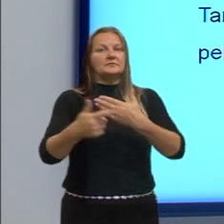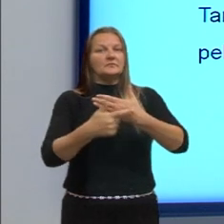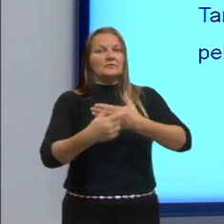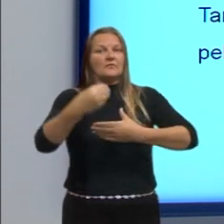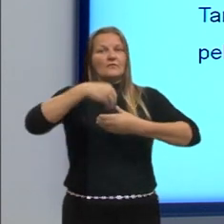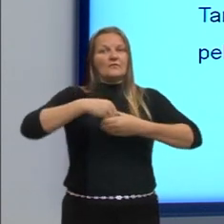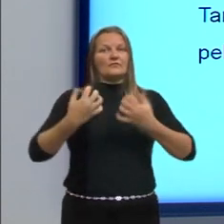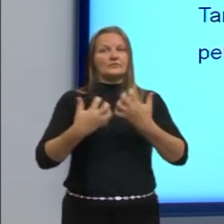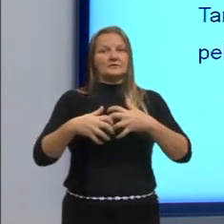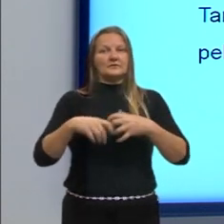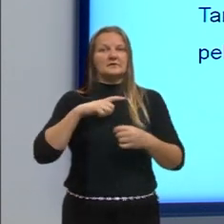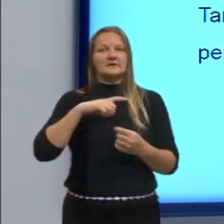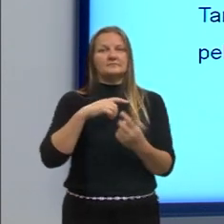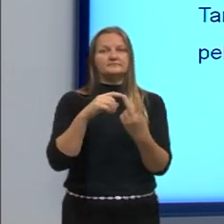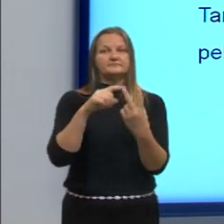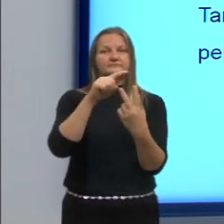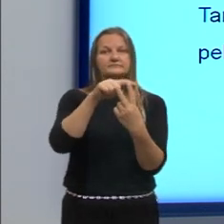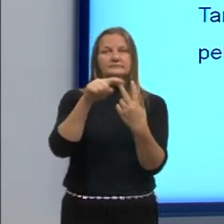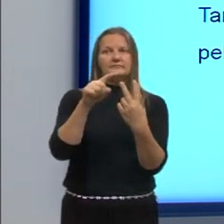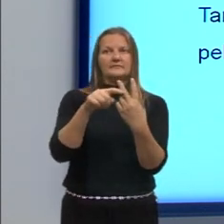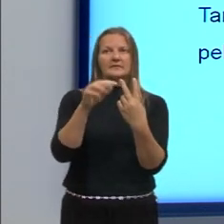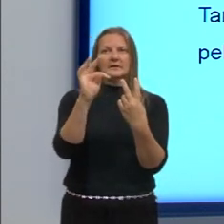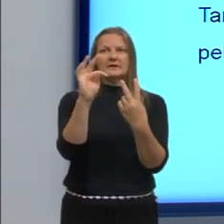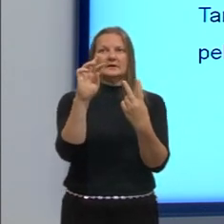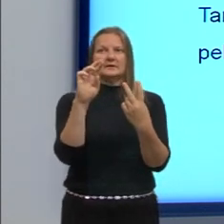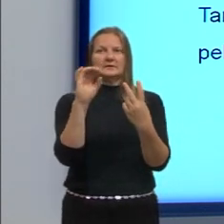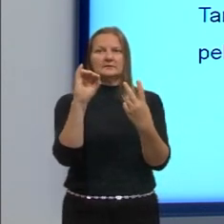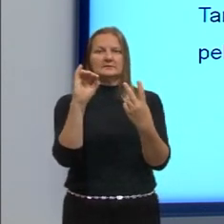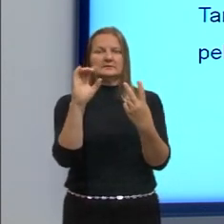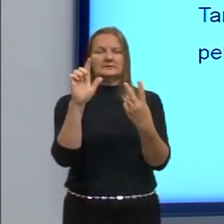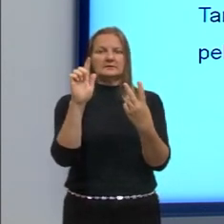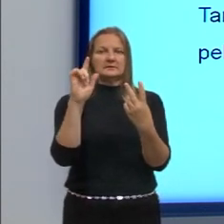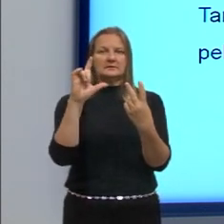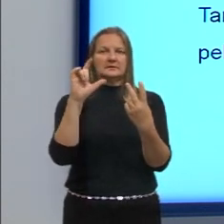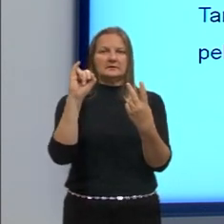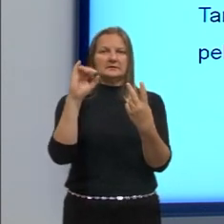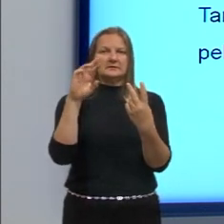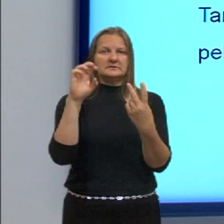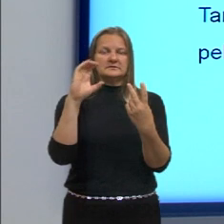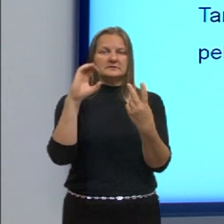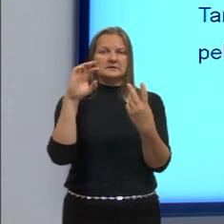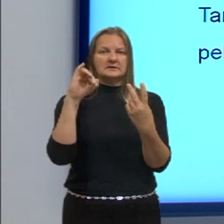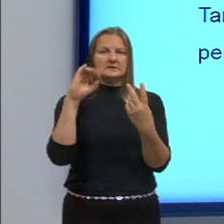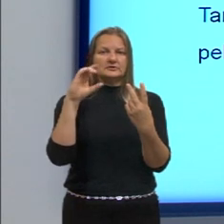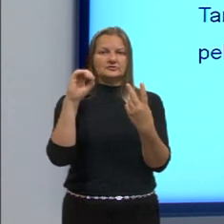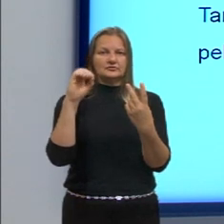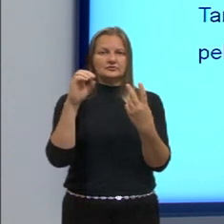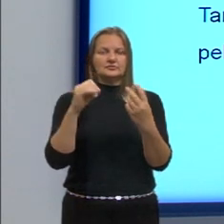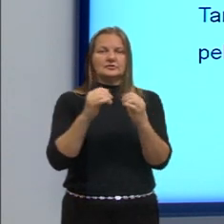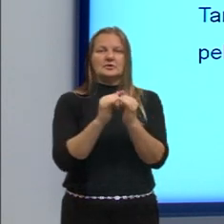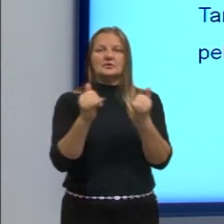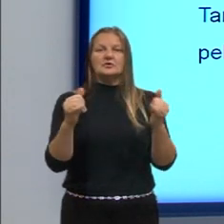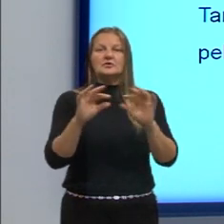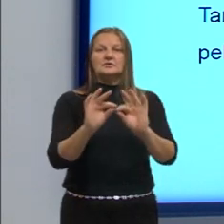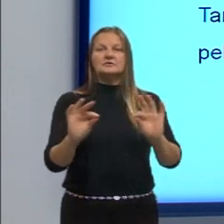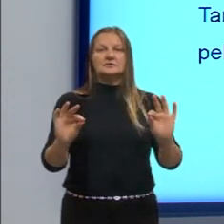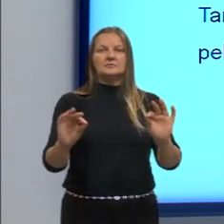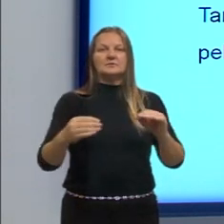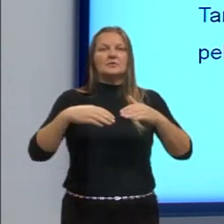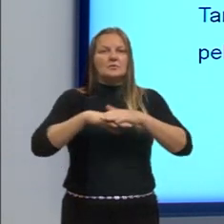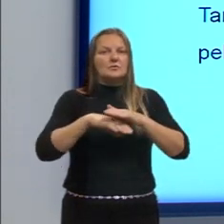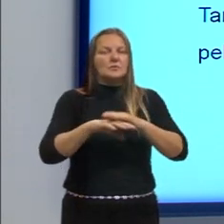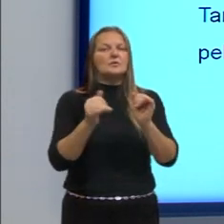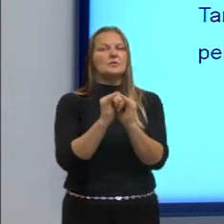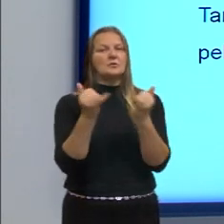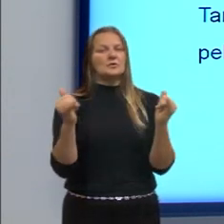vários tipos heróis que são os lipídios mais simples e servem como armazenamento de energia